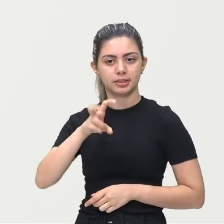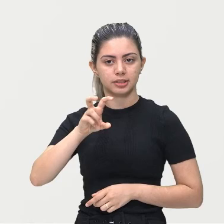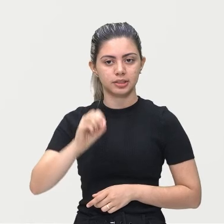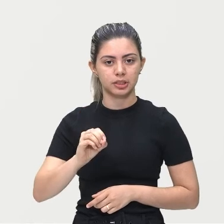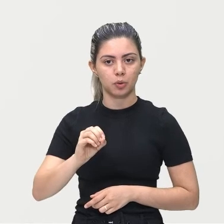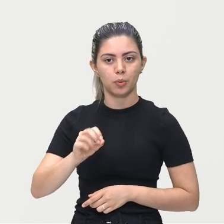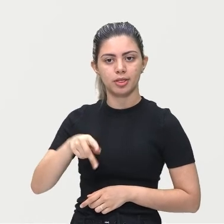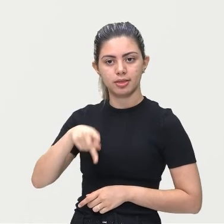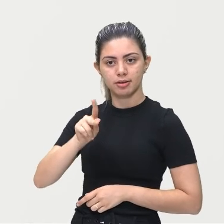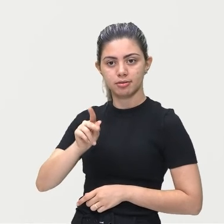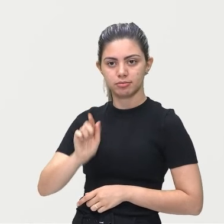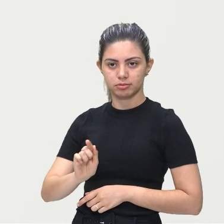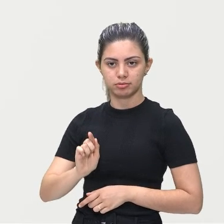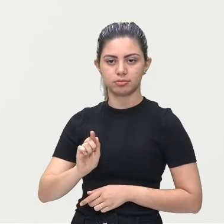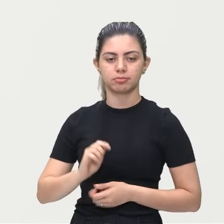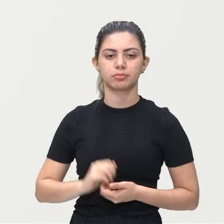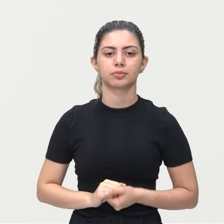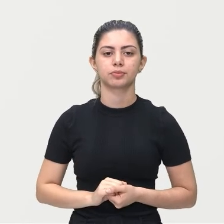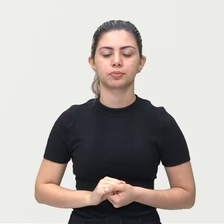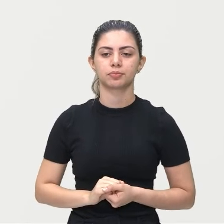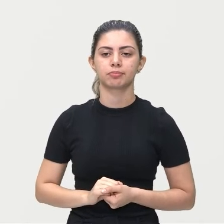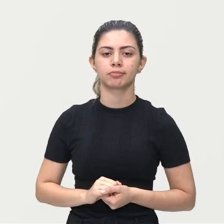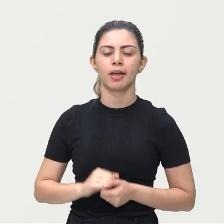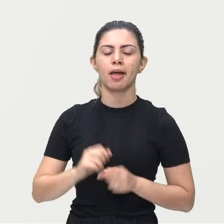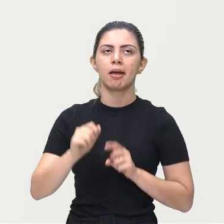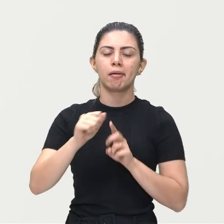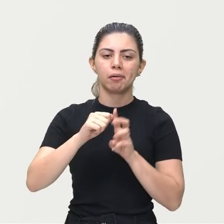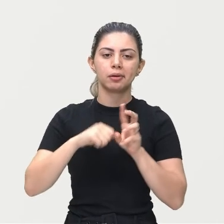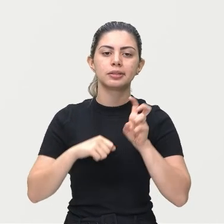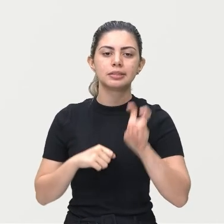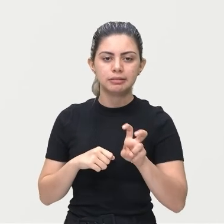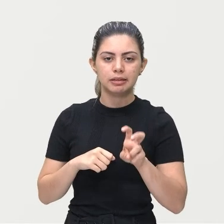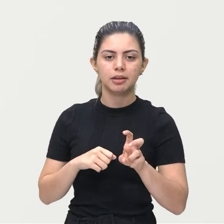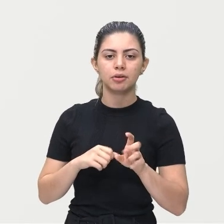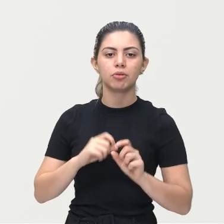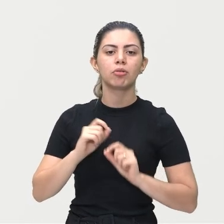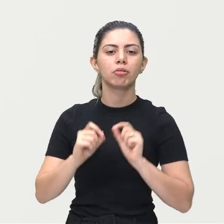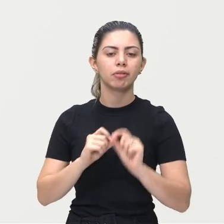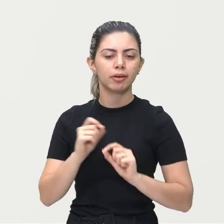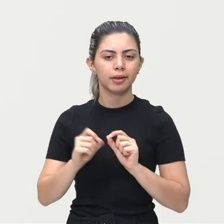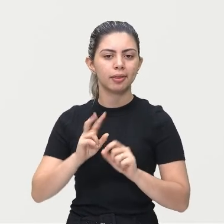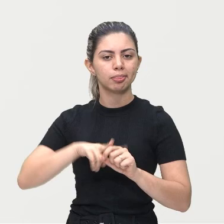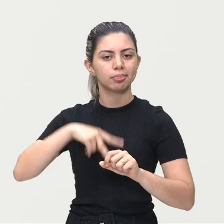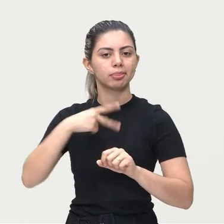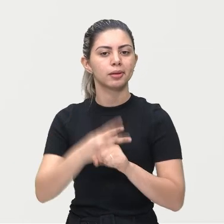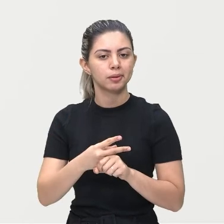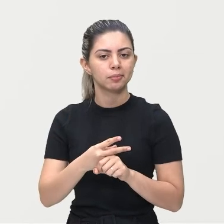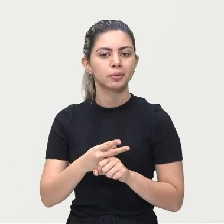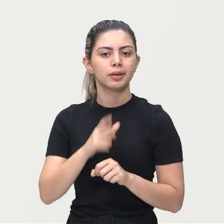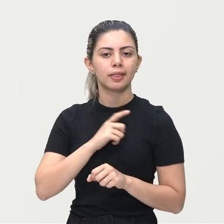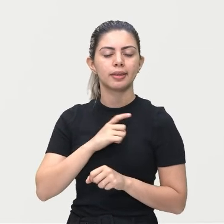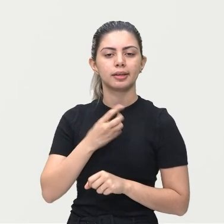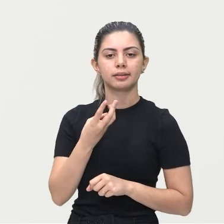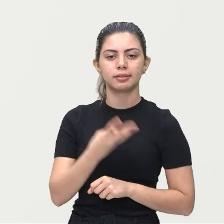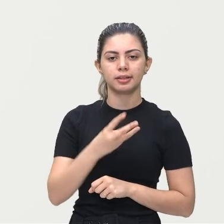45,350 quilogramas. 5 meses depois, estava com